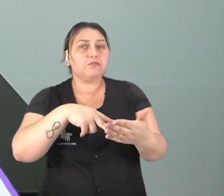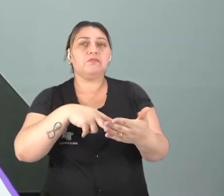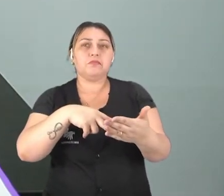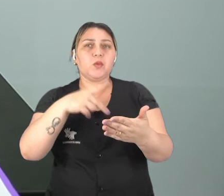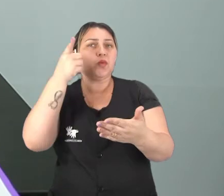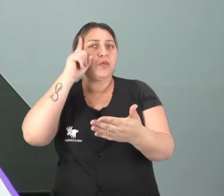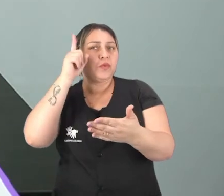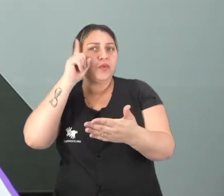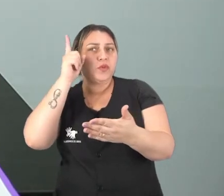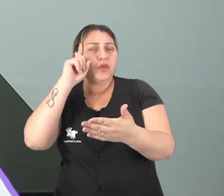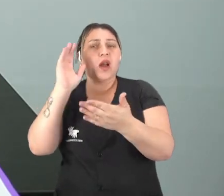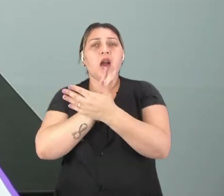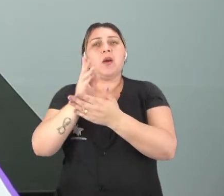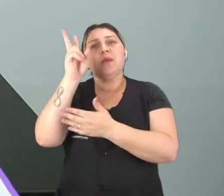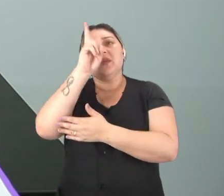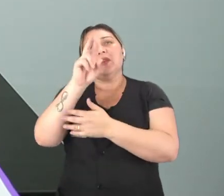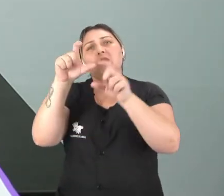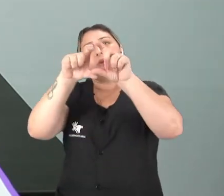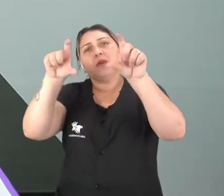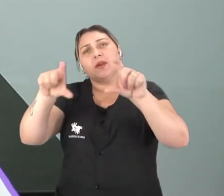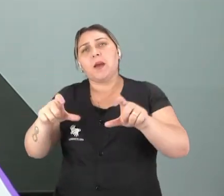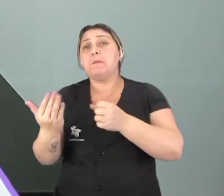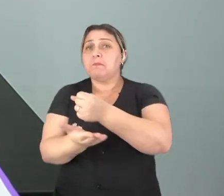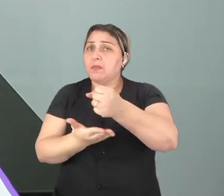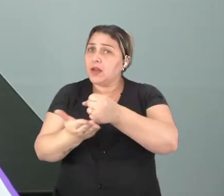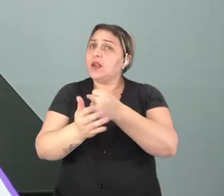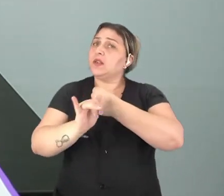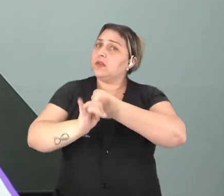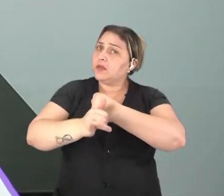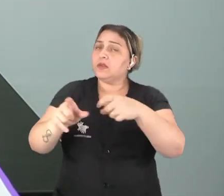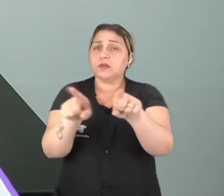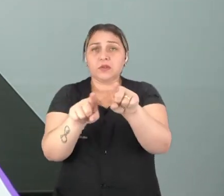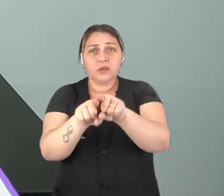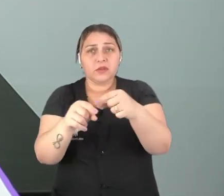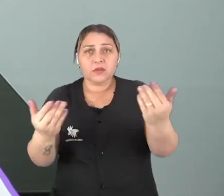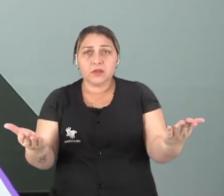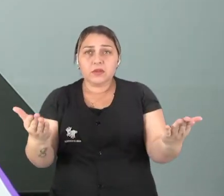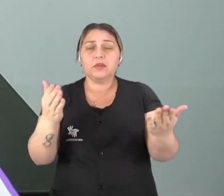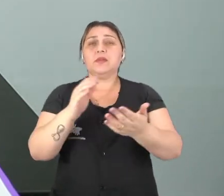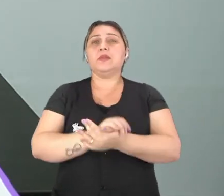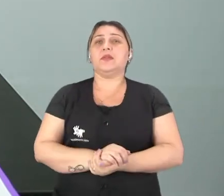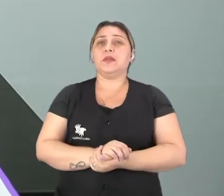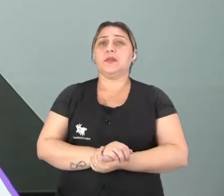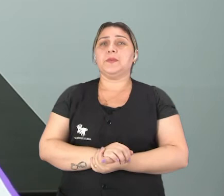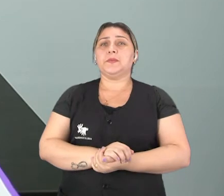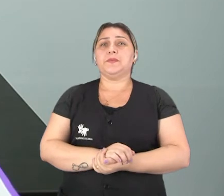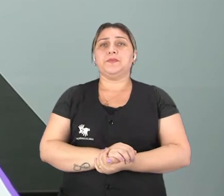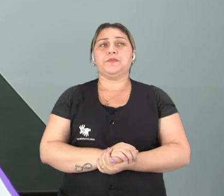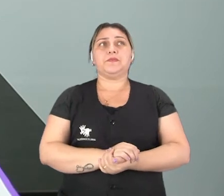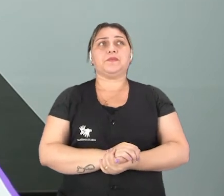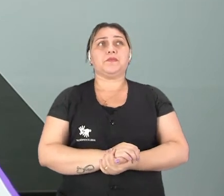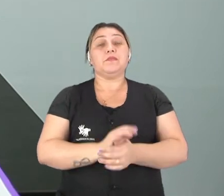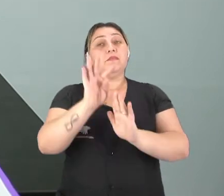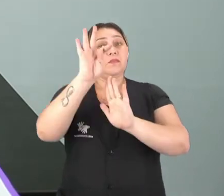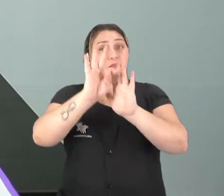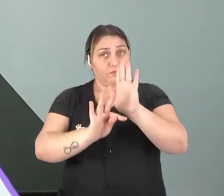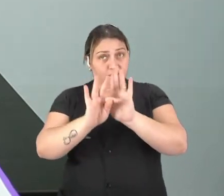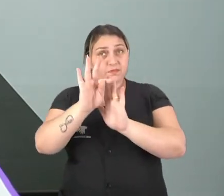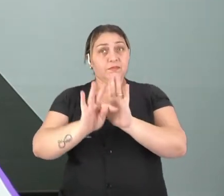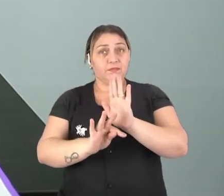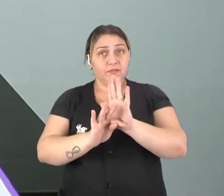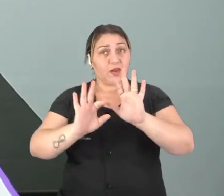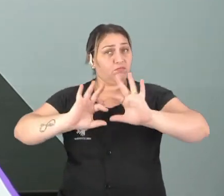seu dia a dia. Algumas histórias em quadrinhos também são baseadas em crônicas. Enfim, como é um texto